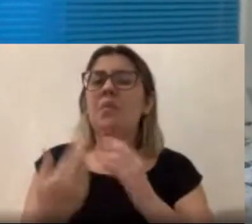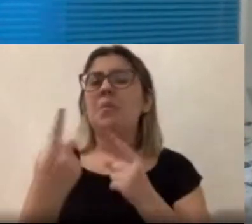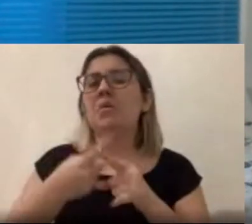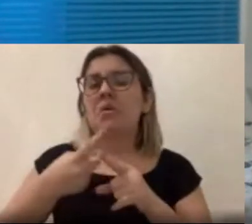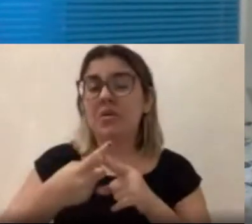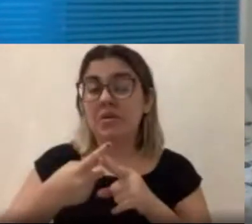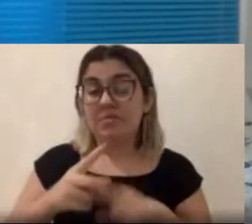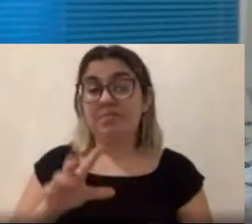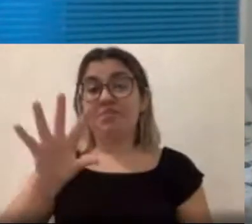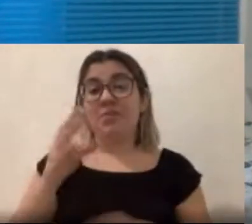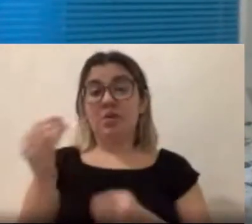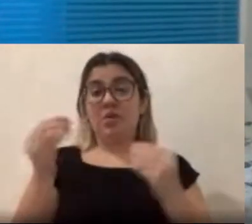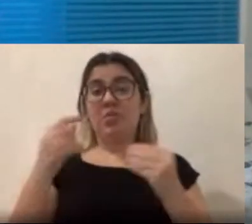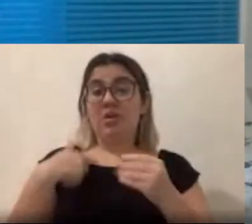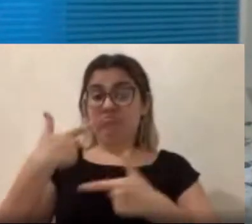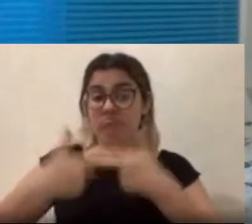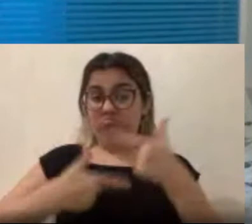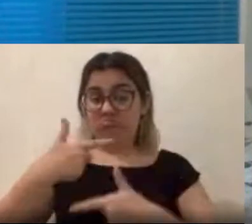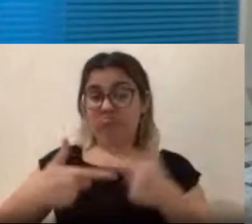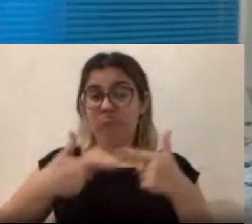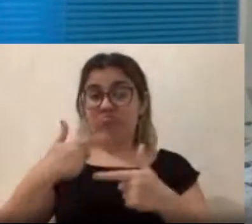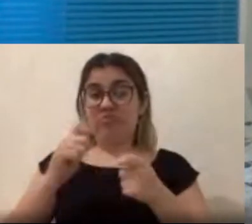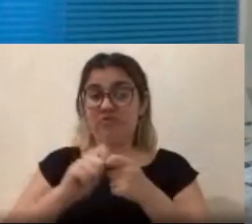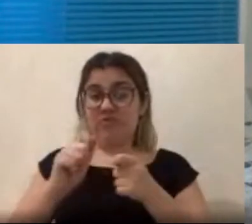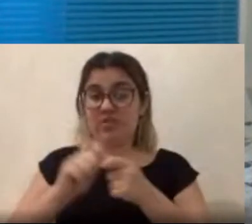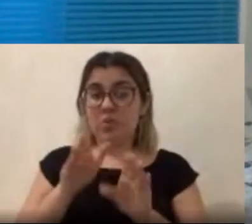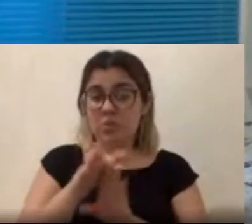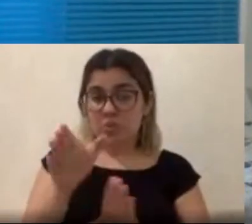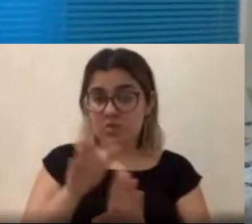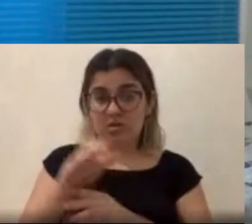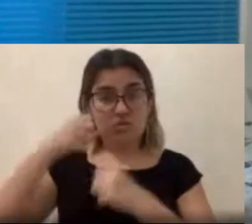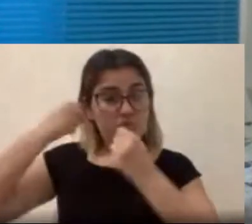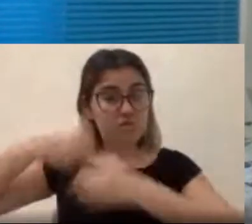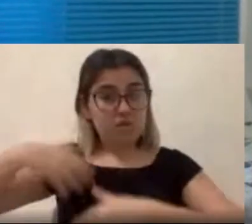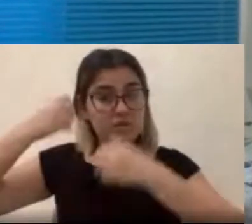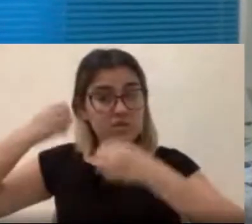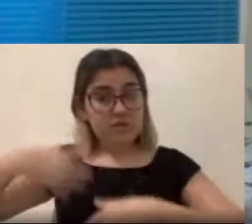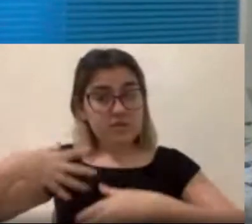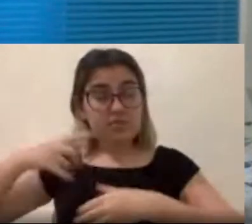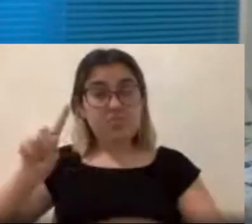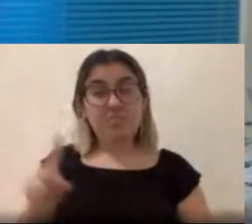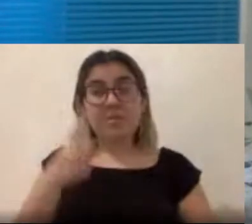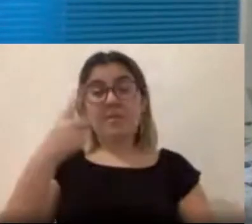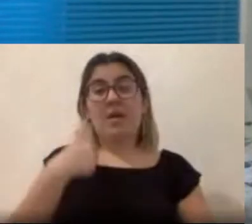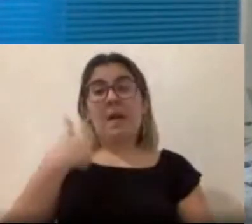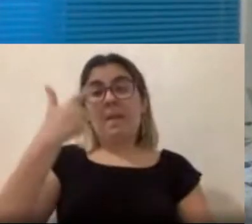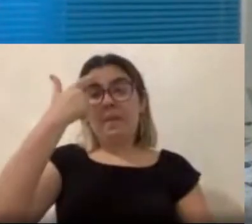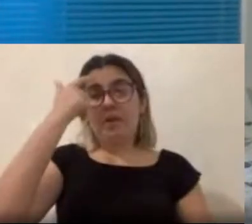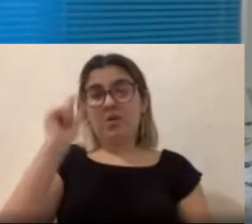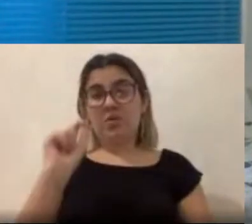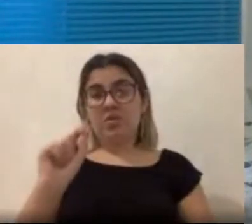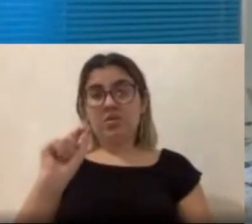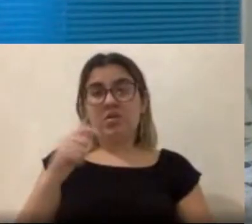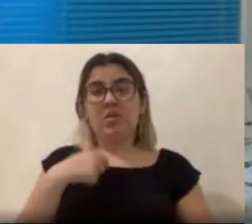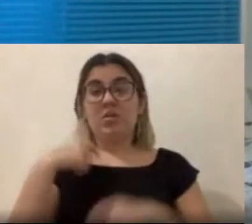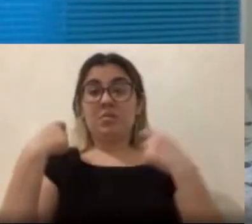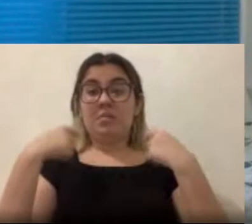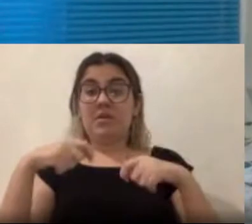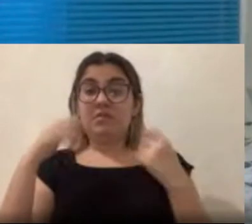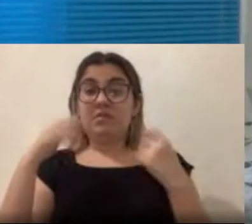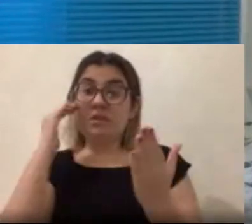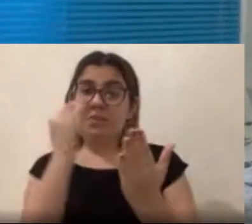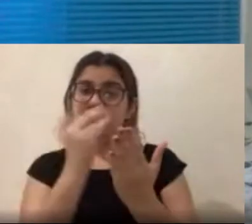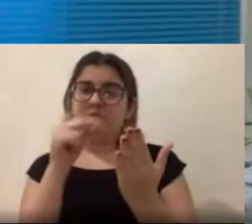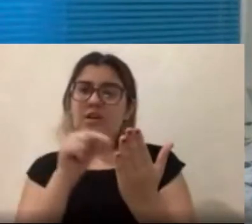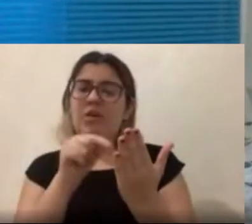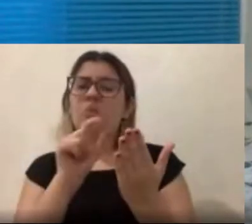pratico a audiodescrição, quando eu faço a consultoria, a primeira coisa em que eu penso é, preciso respeitar a obra que está sendo audiodescrita. Depois